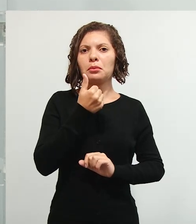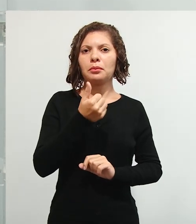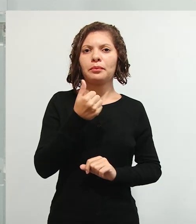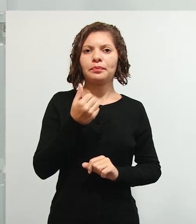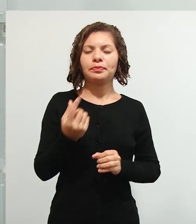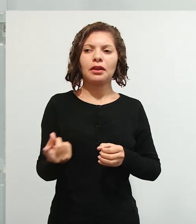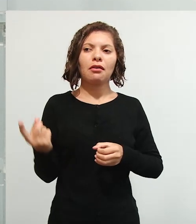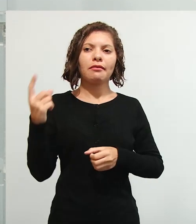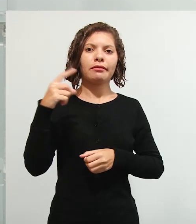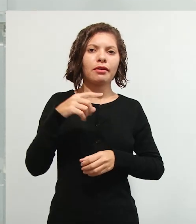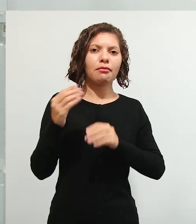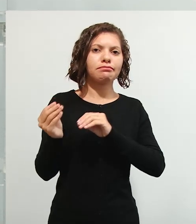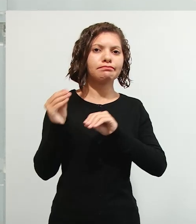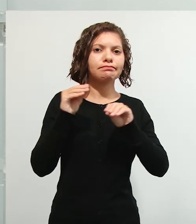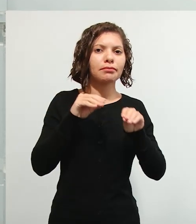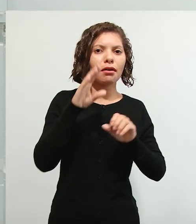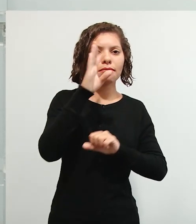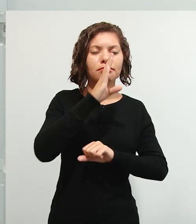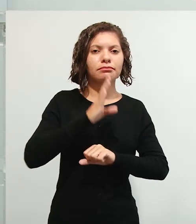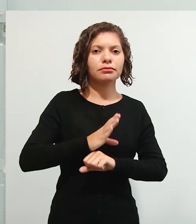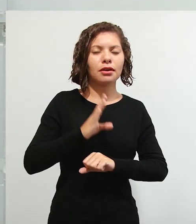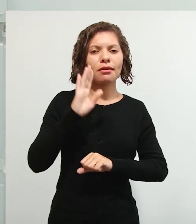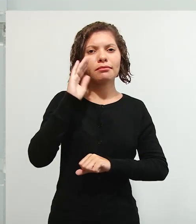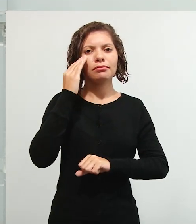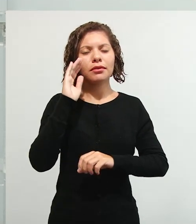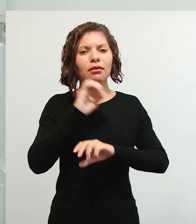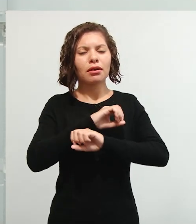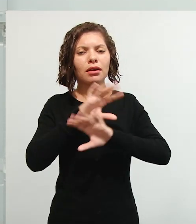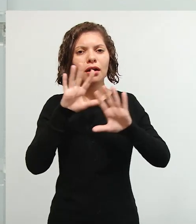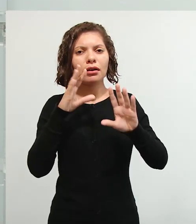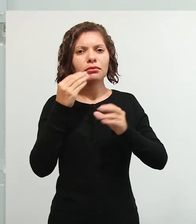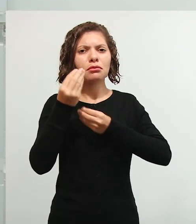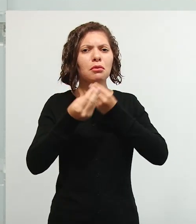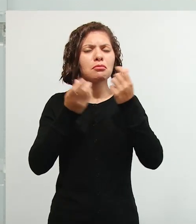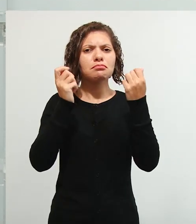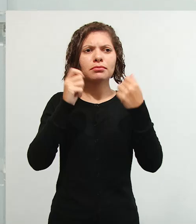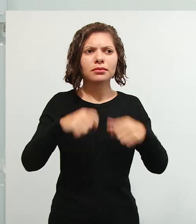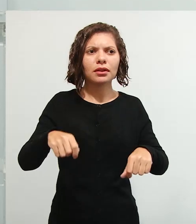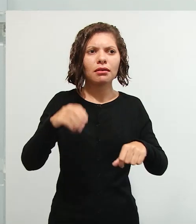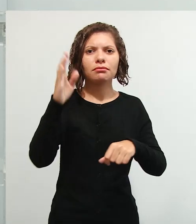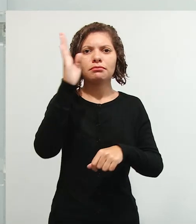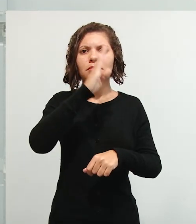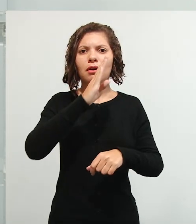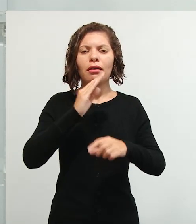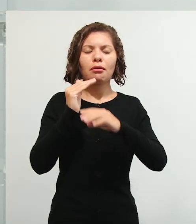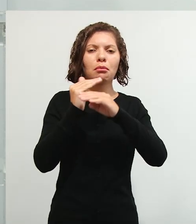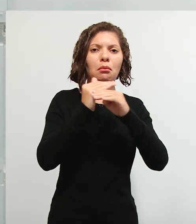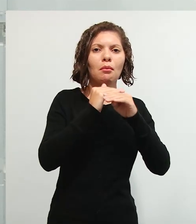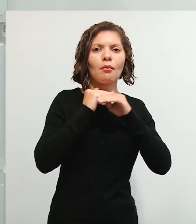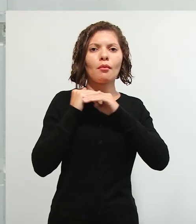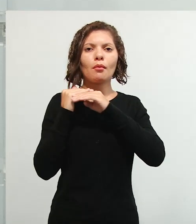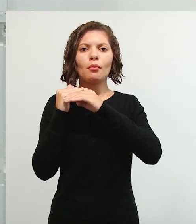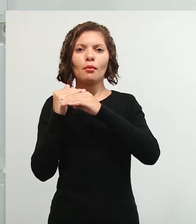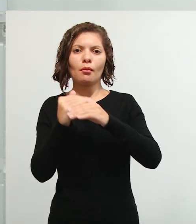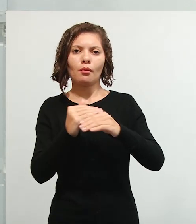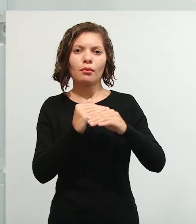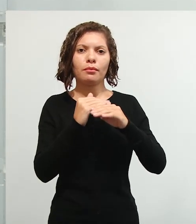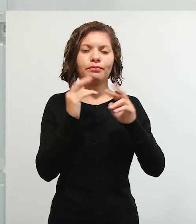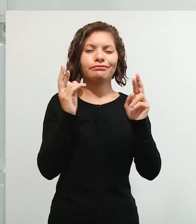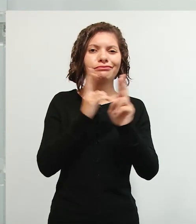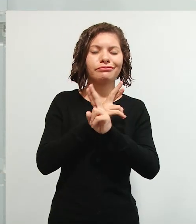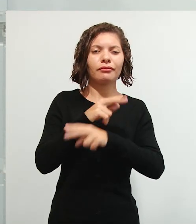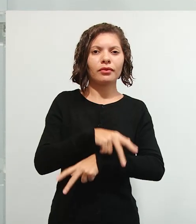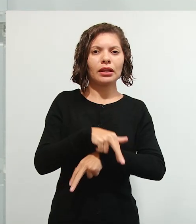cá compreender como teria sido possível a um país harmonizar as